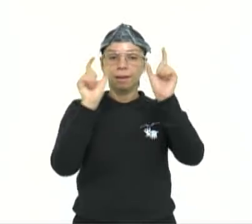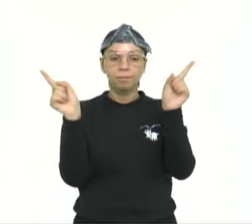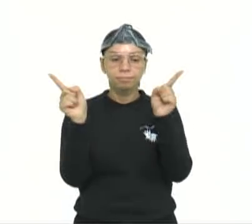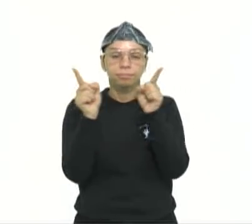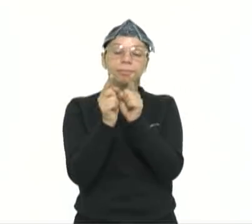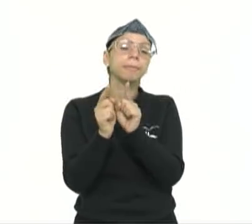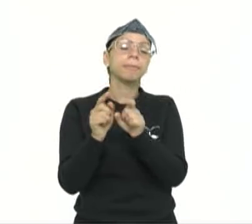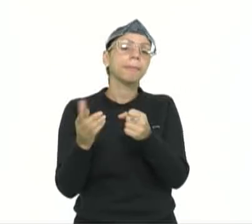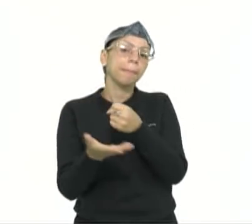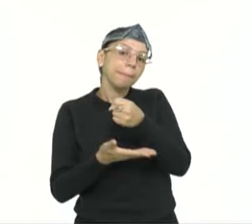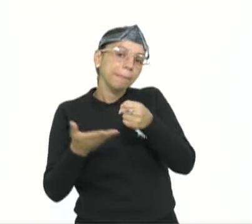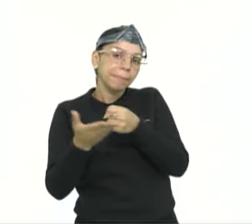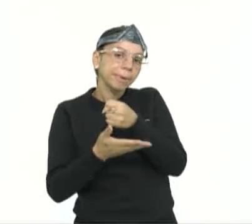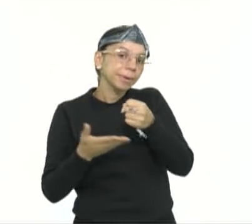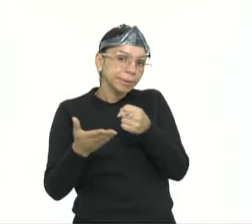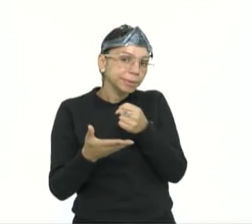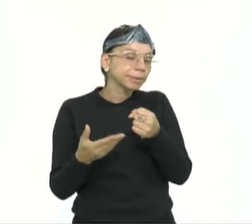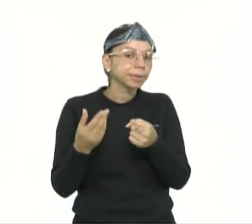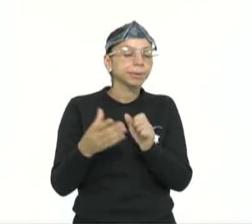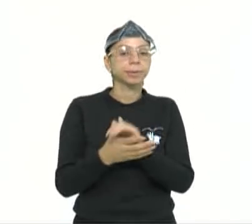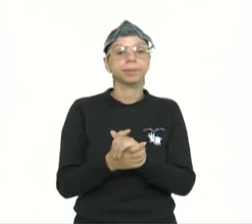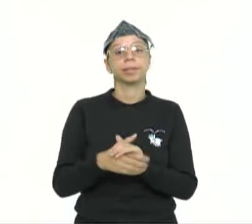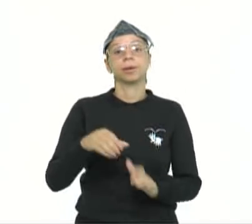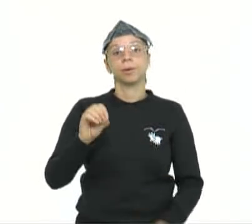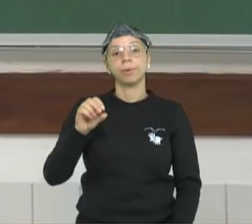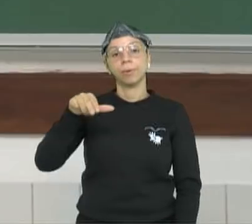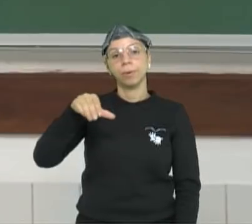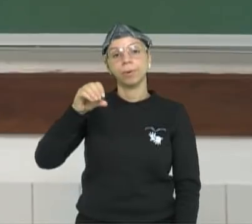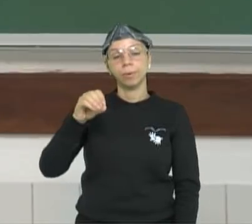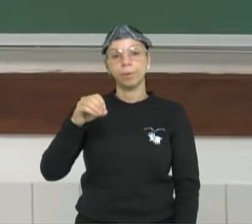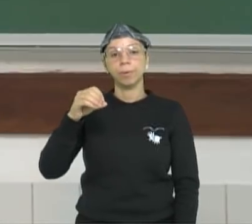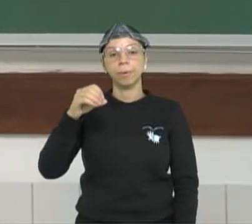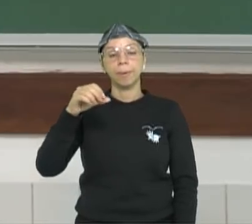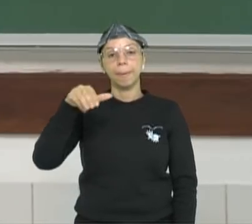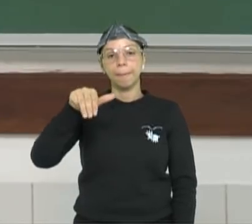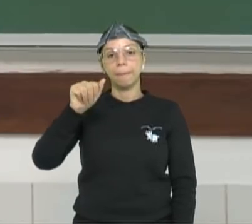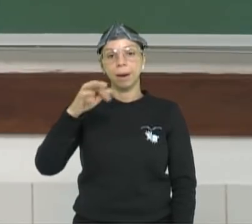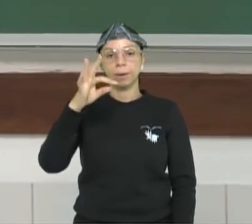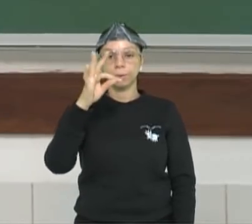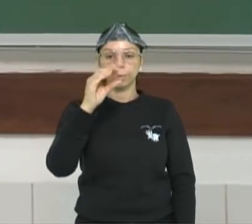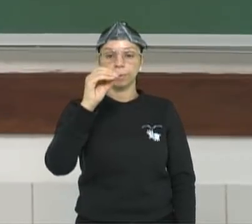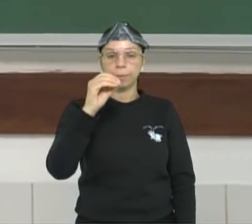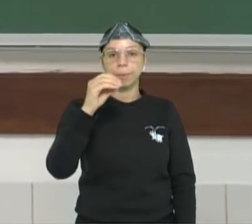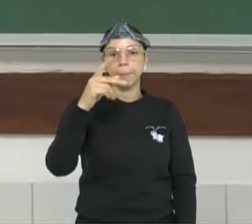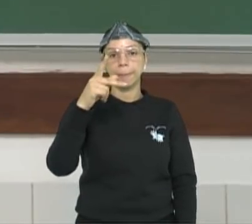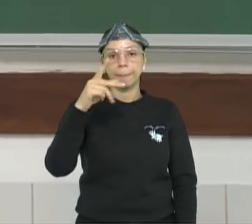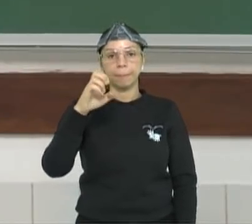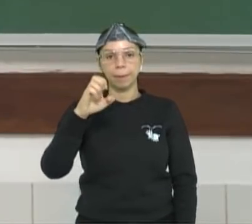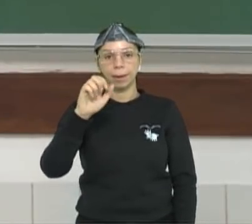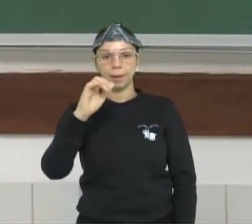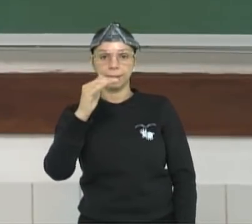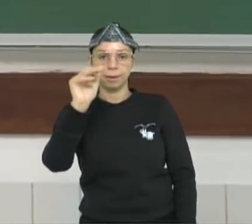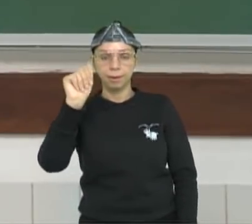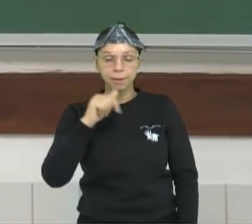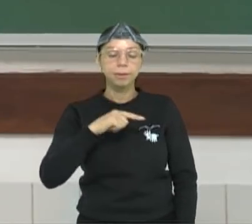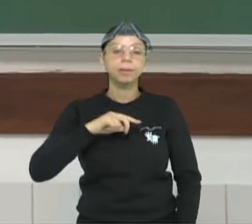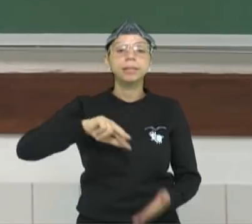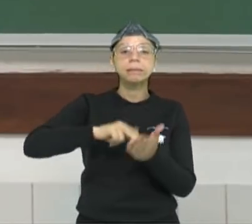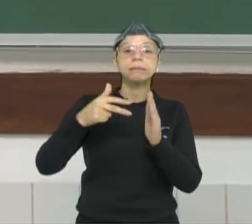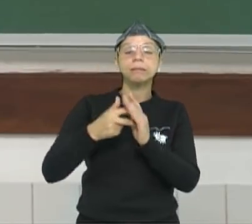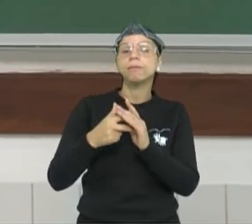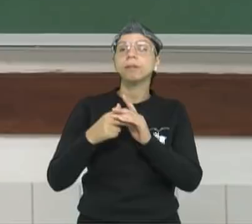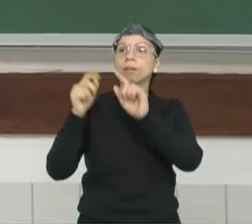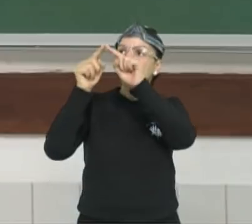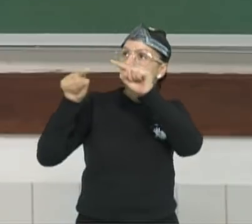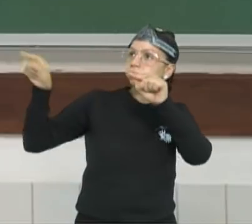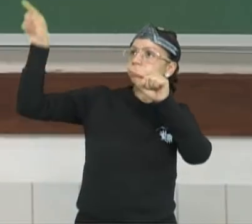geralmente baseadas em expressões onomatopeicas. Lembram disso? Os balões de fala, os balões de pensamento, os balões de grito, né?